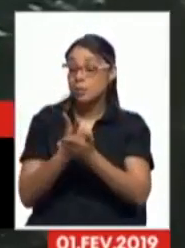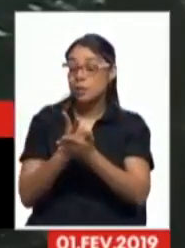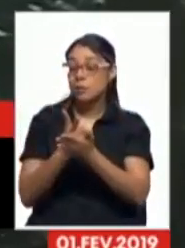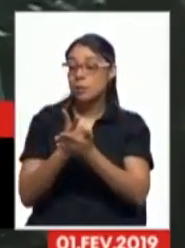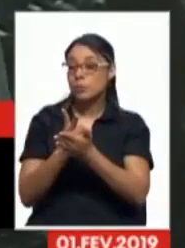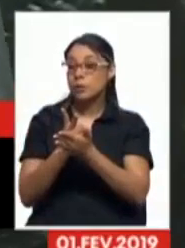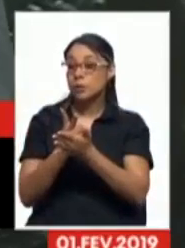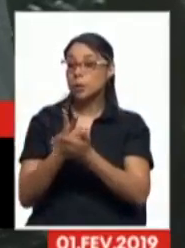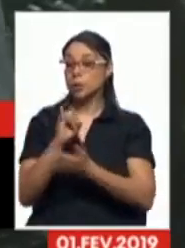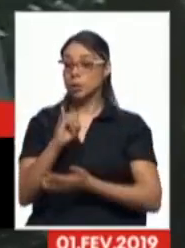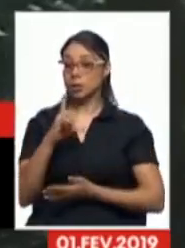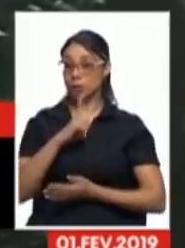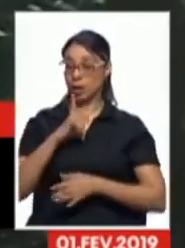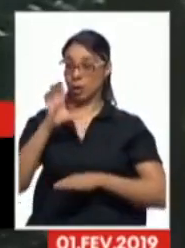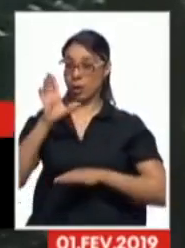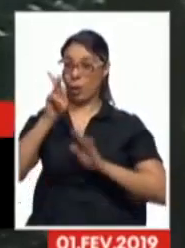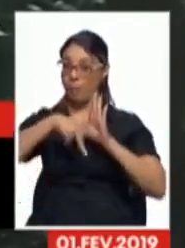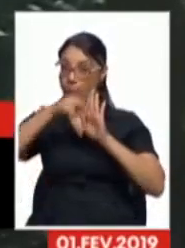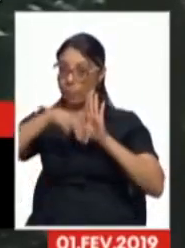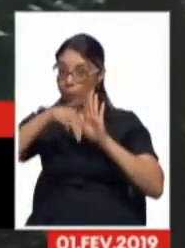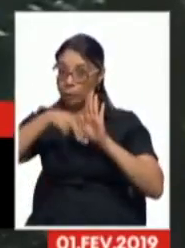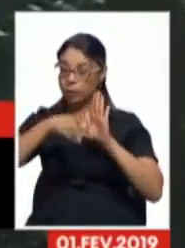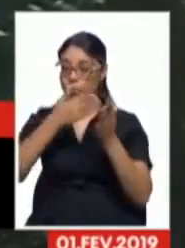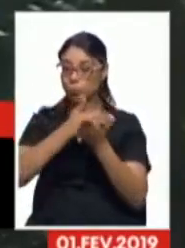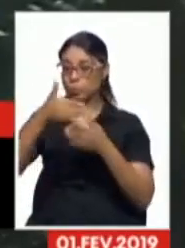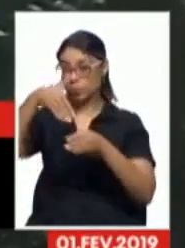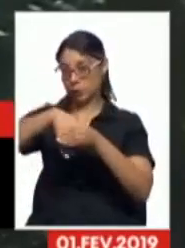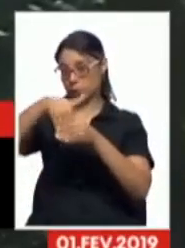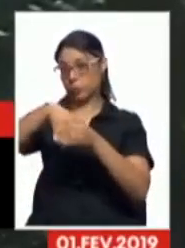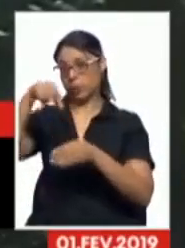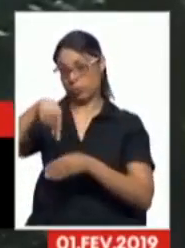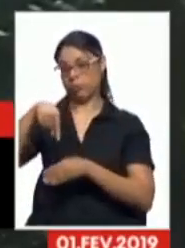projeto entrar em votação nesta casa.